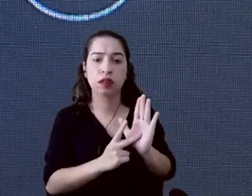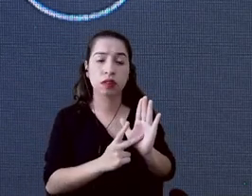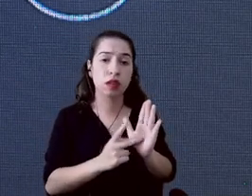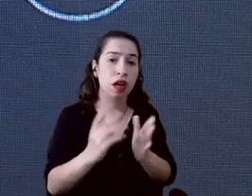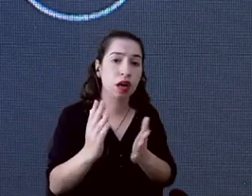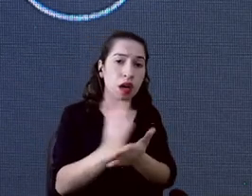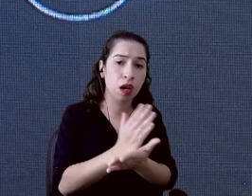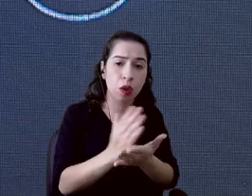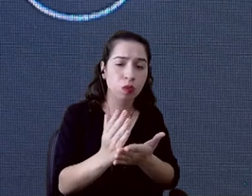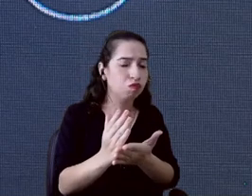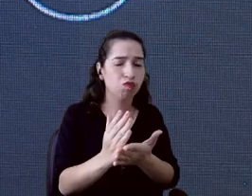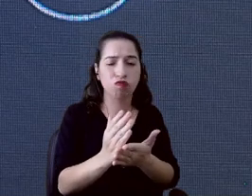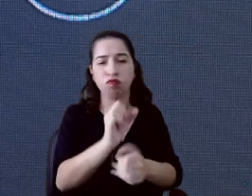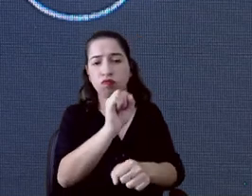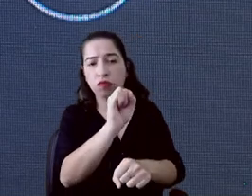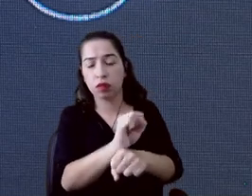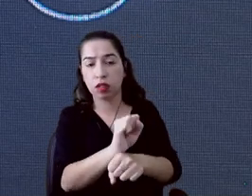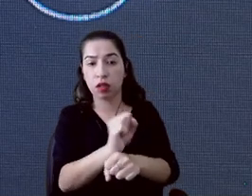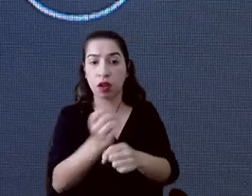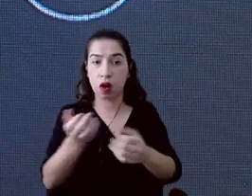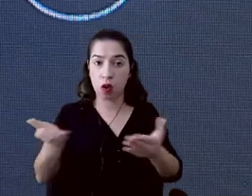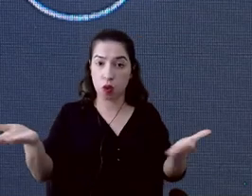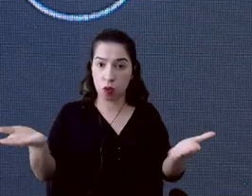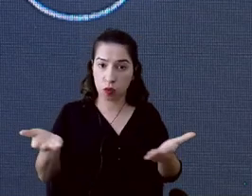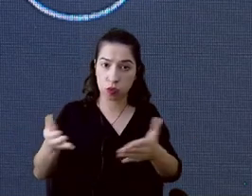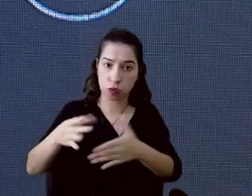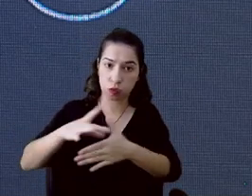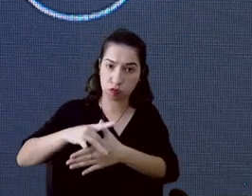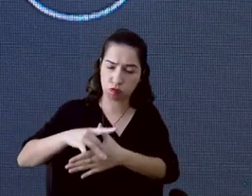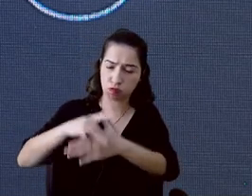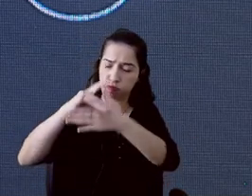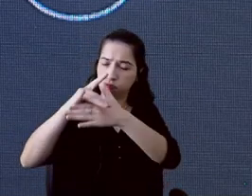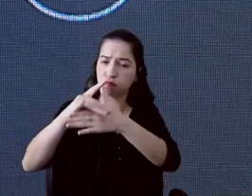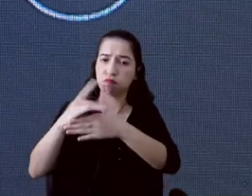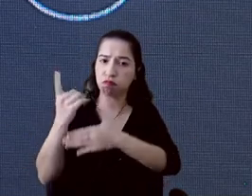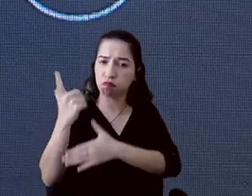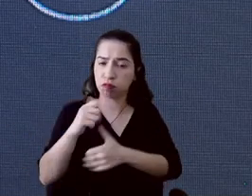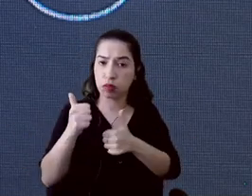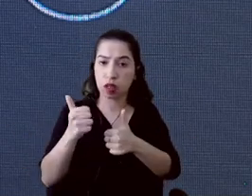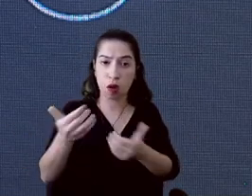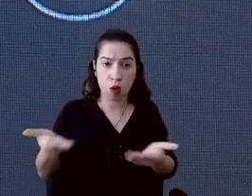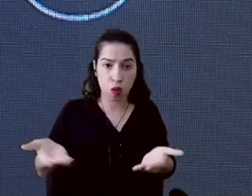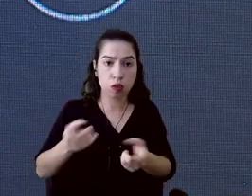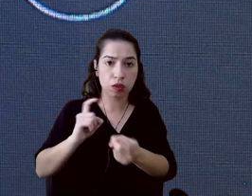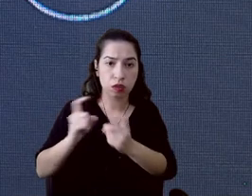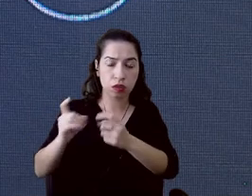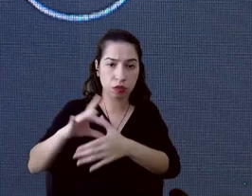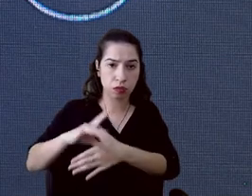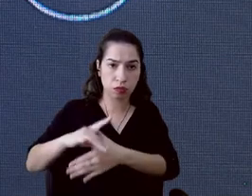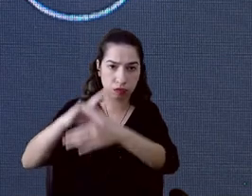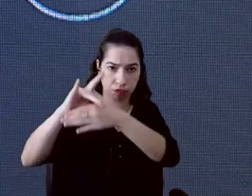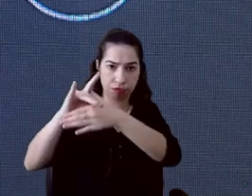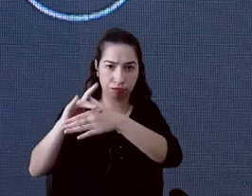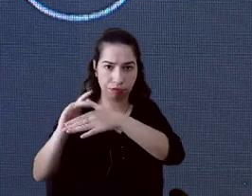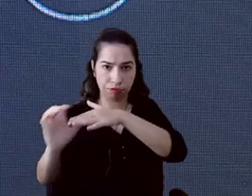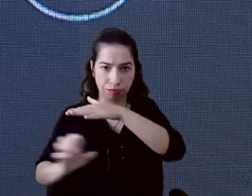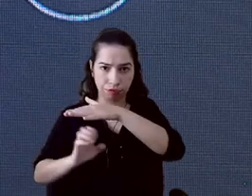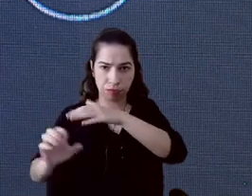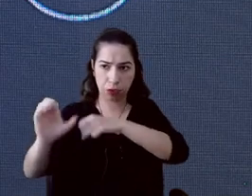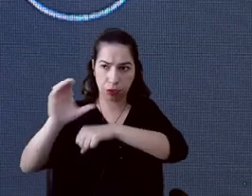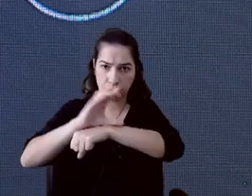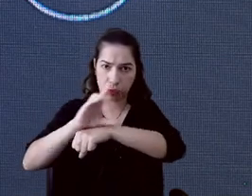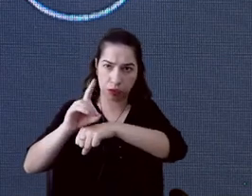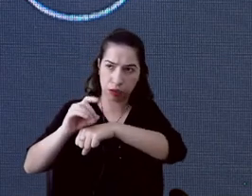Record hoje a liderança Tá super comprada hoje ainda tive uma reunião de liderança lá no bens coordenador para cima 160